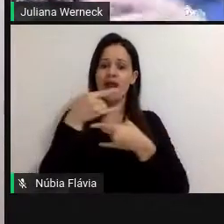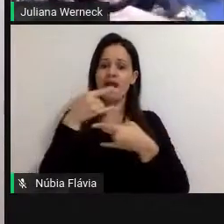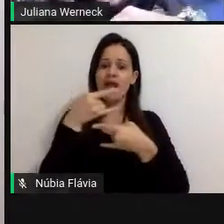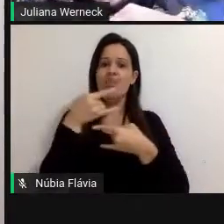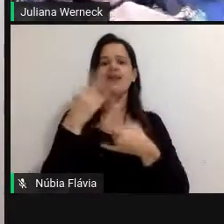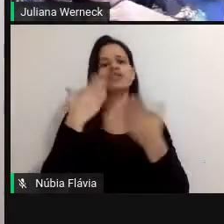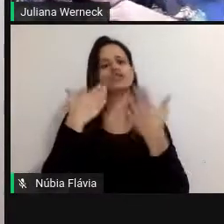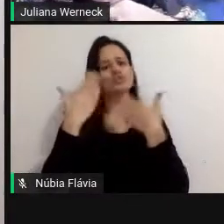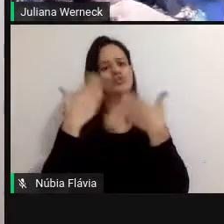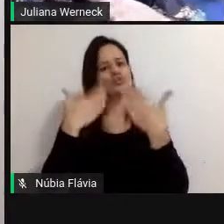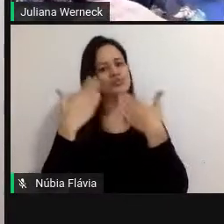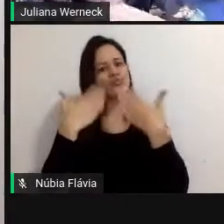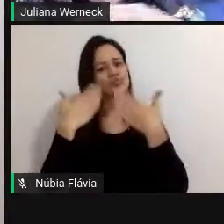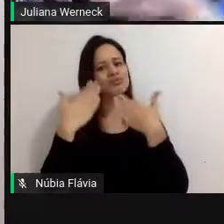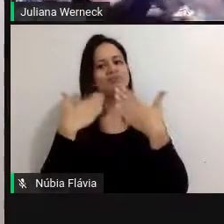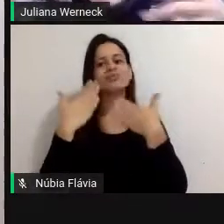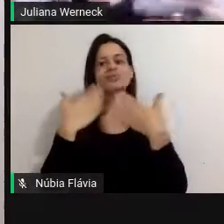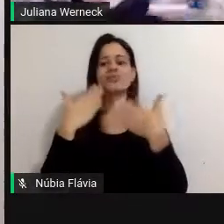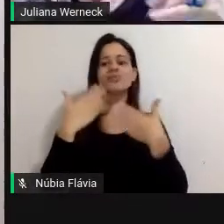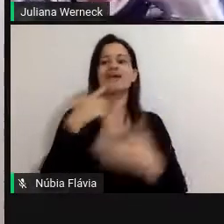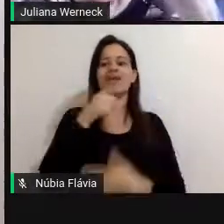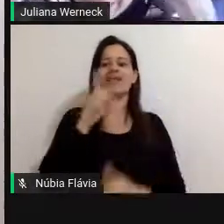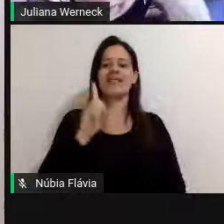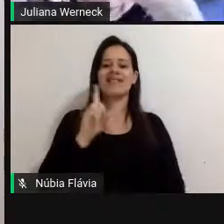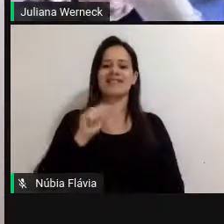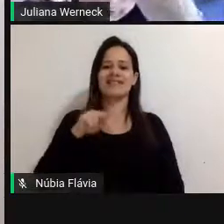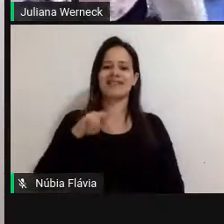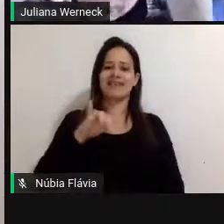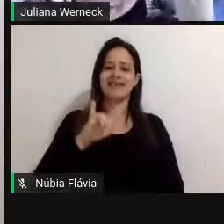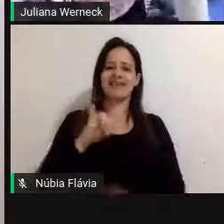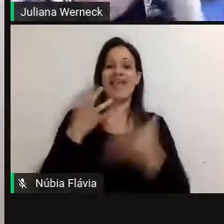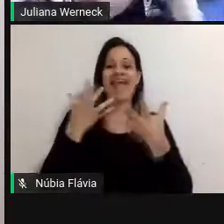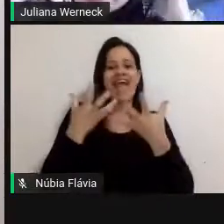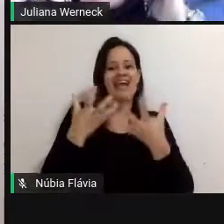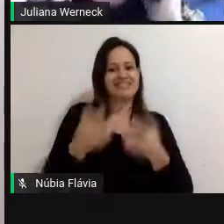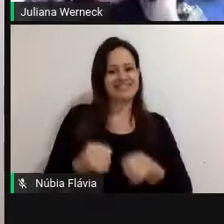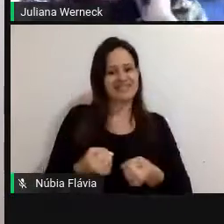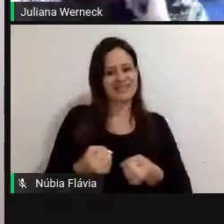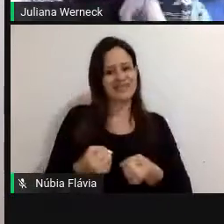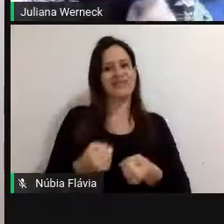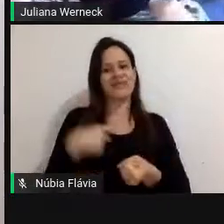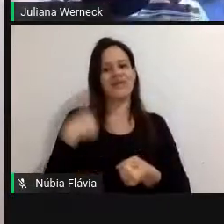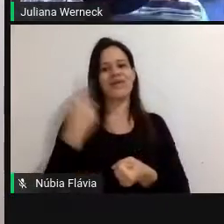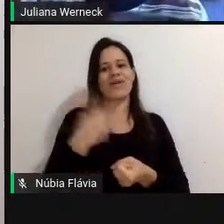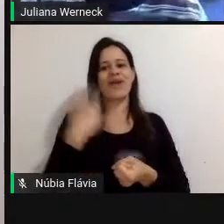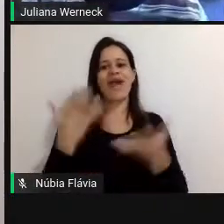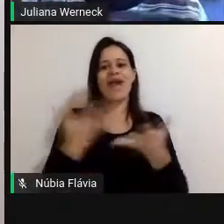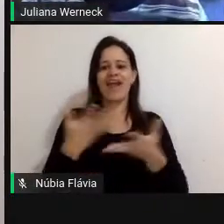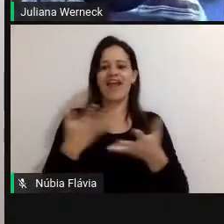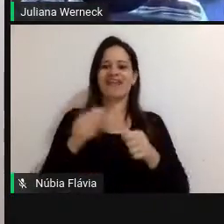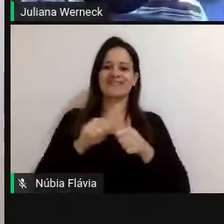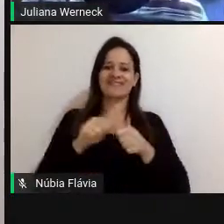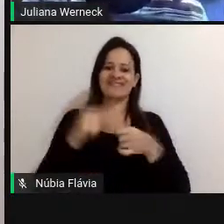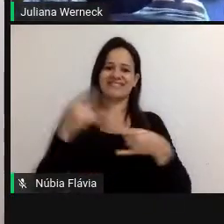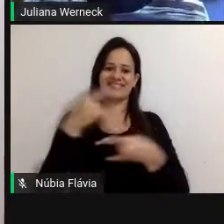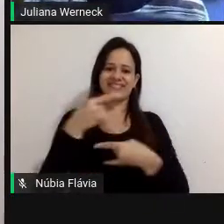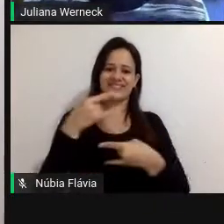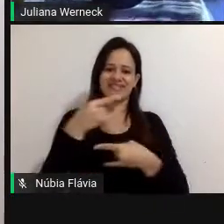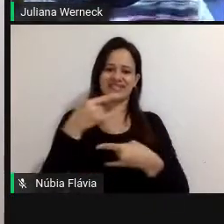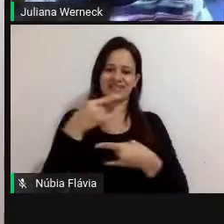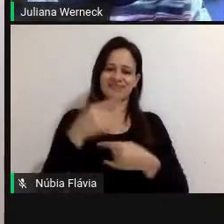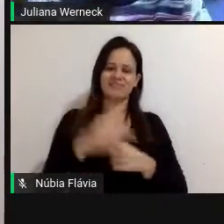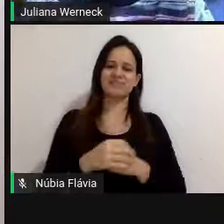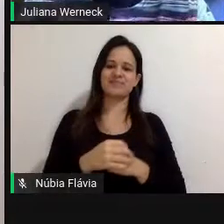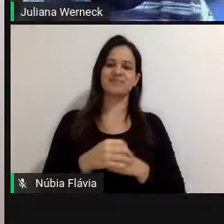conversou e ela topou e a gente então, né, trabalhou para que isso pudesse acontecer. E embora, né, a